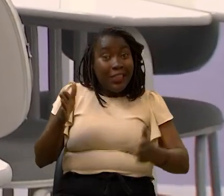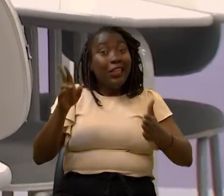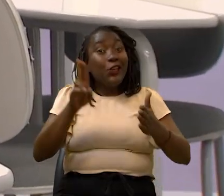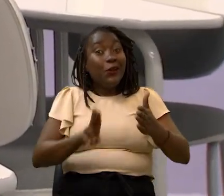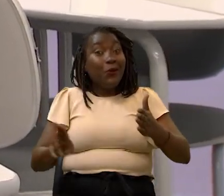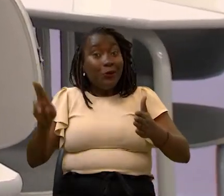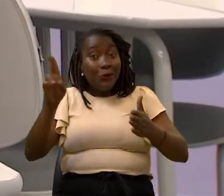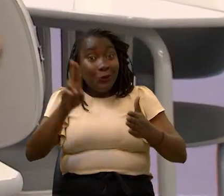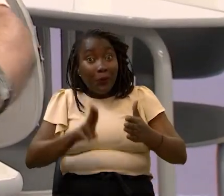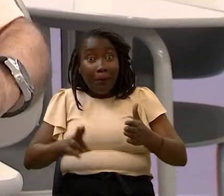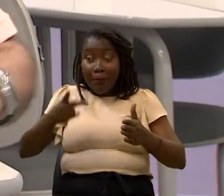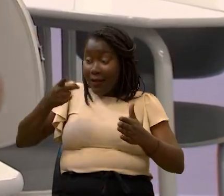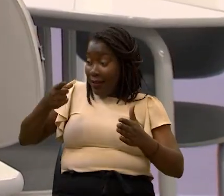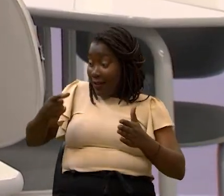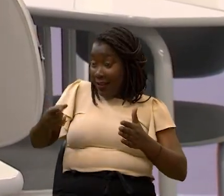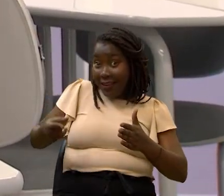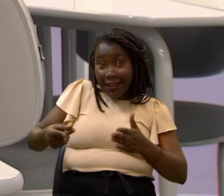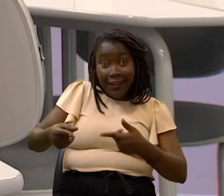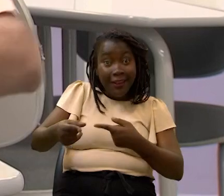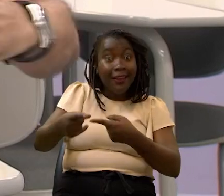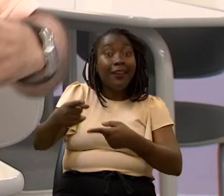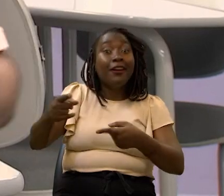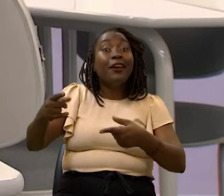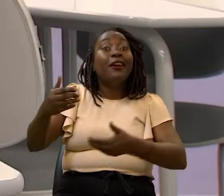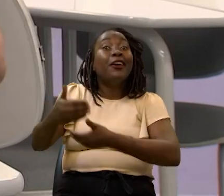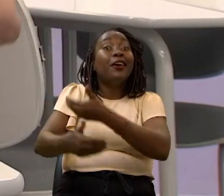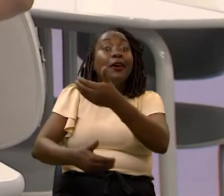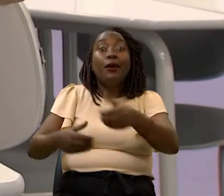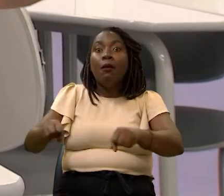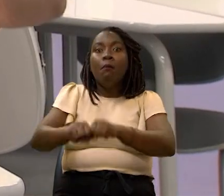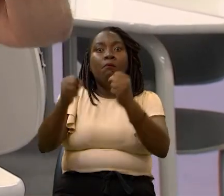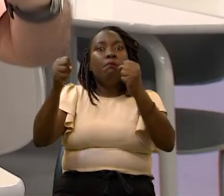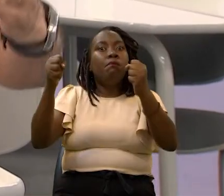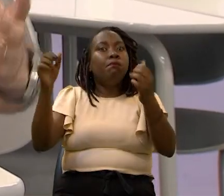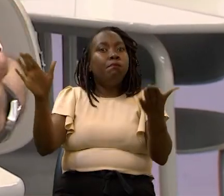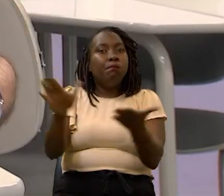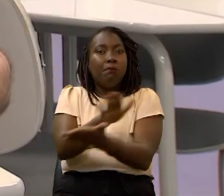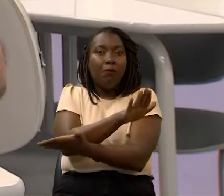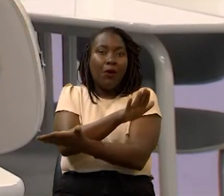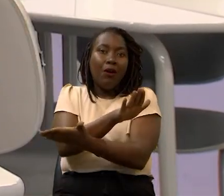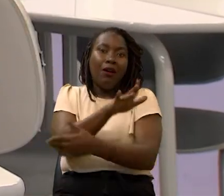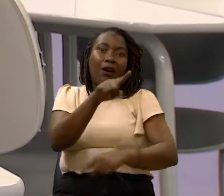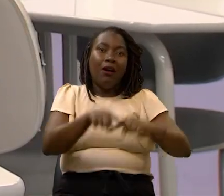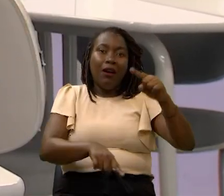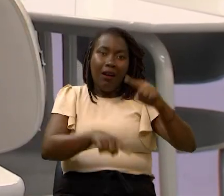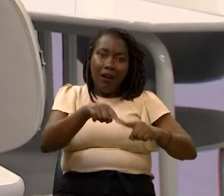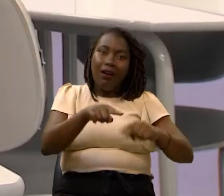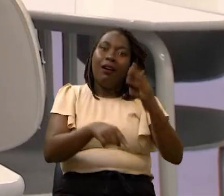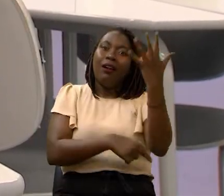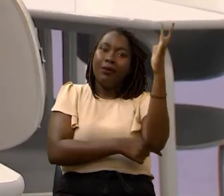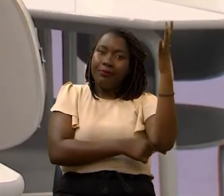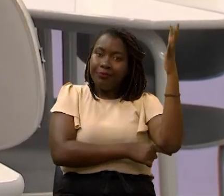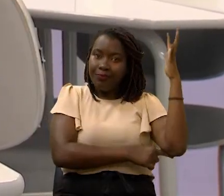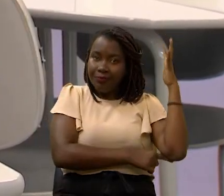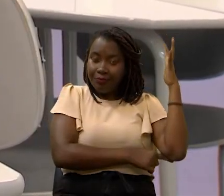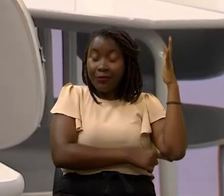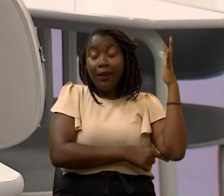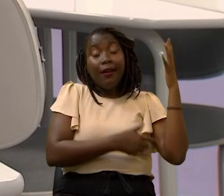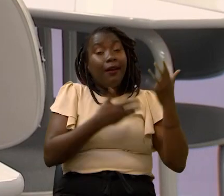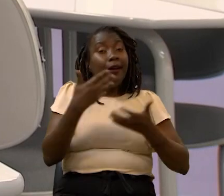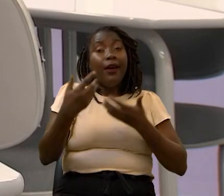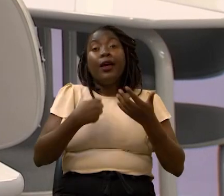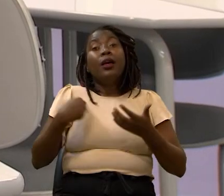Produzir e consumir ao infinito vai levar a uma situação de destruição dos recursos da